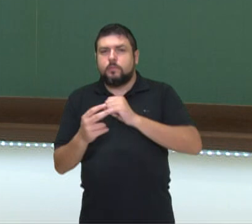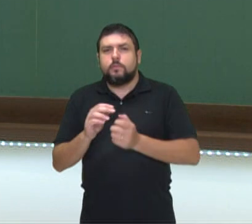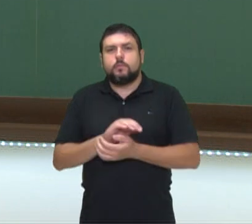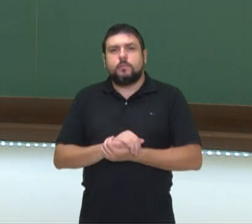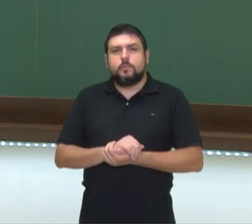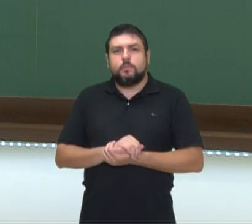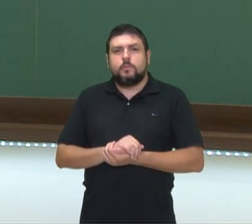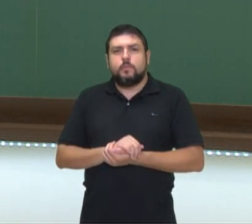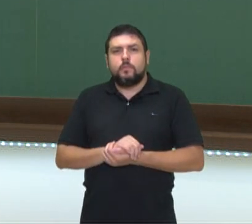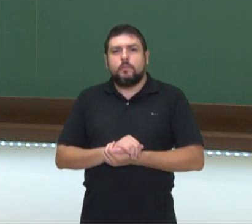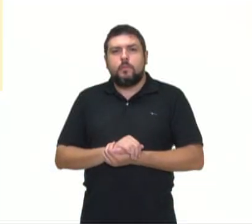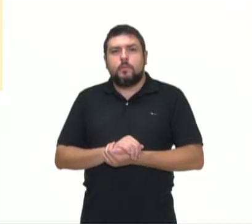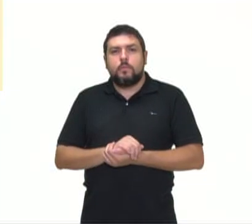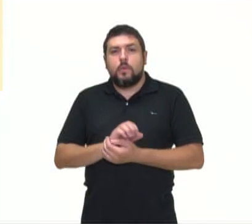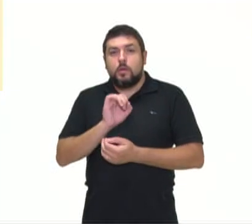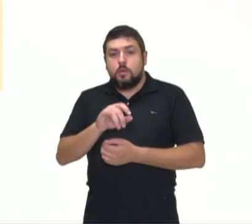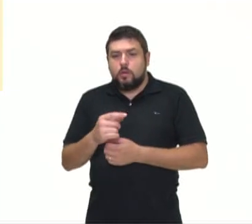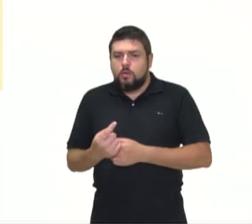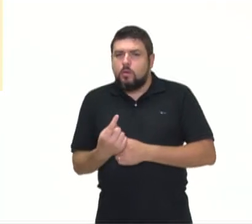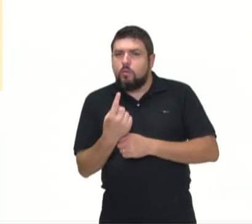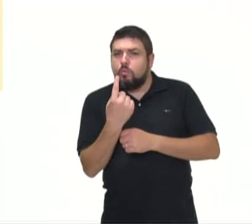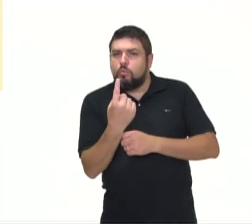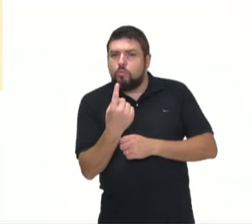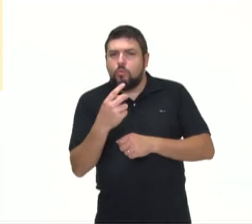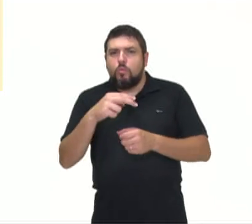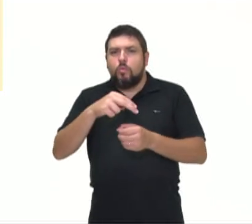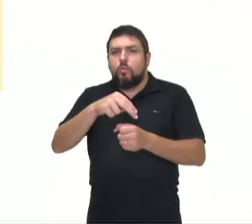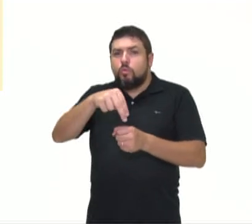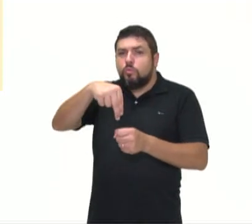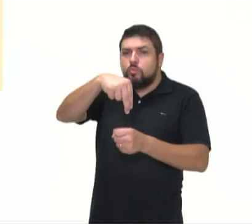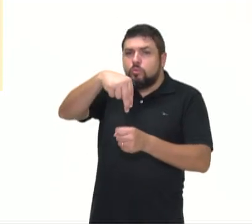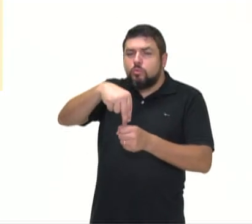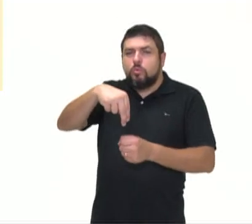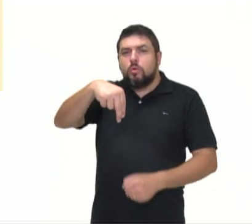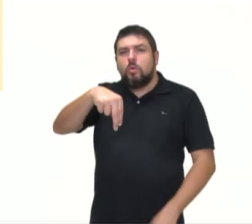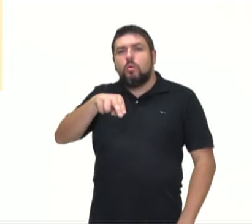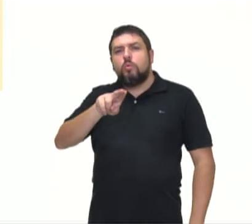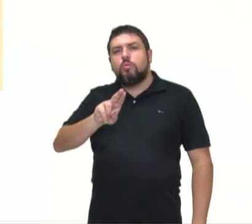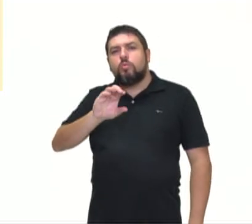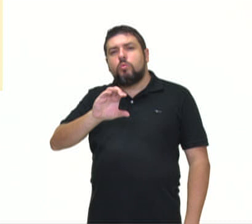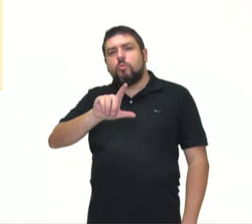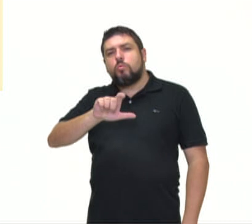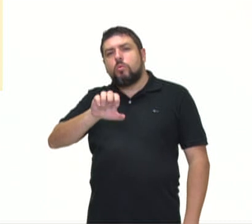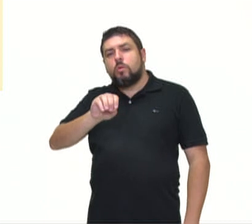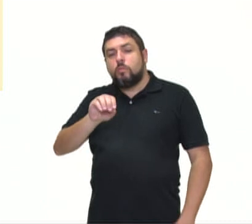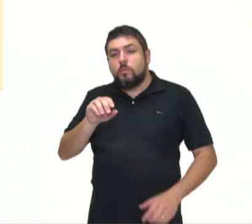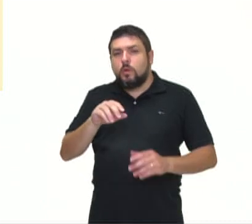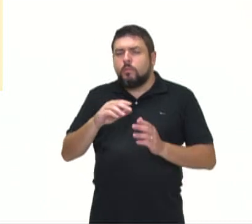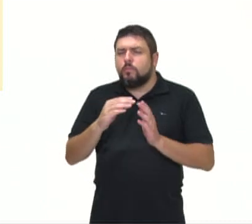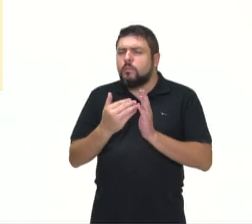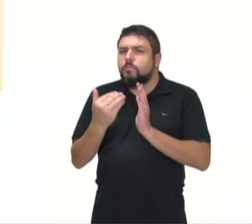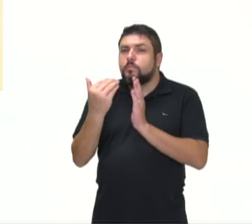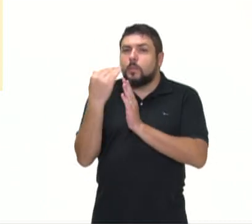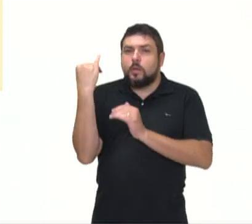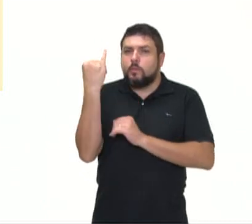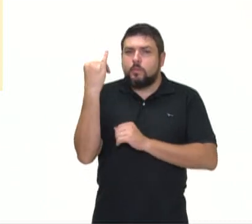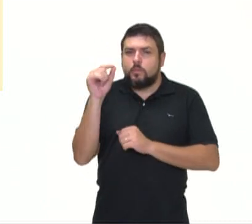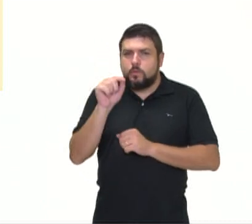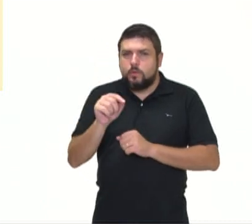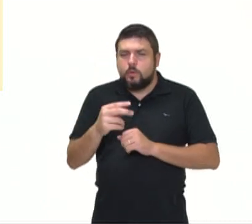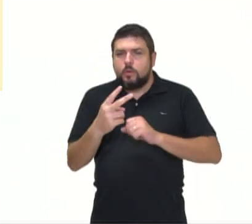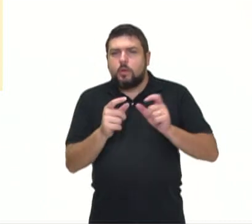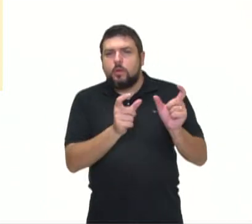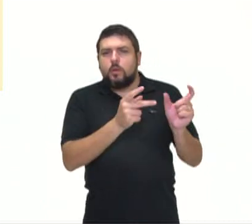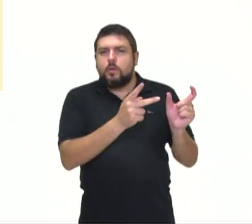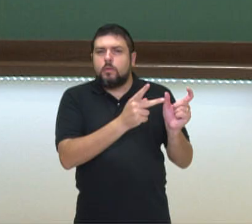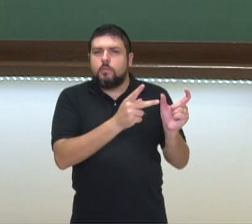que tem apenas um núcleo, constituído por um verbo nocional, recebe o nome de predicado verbal, é que nós temos aqui.